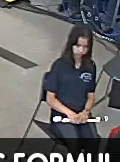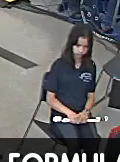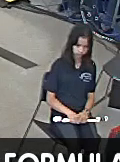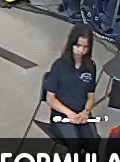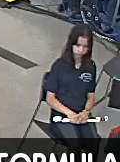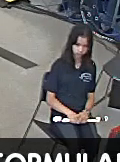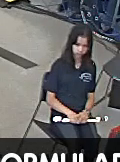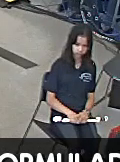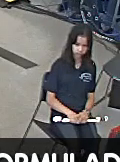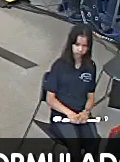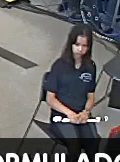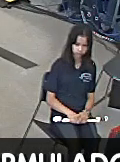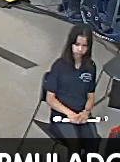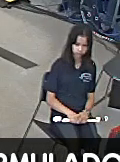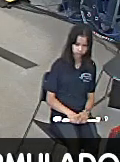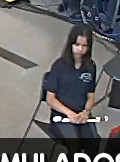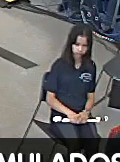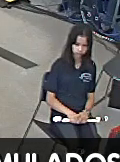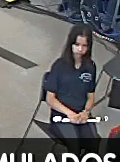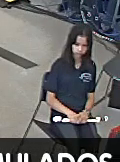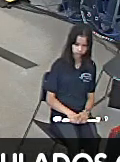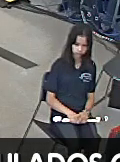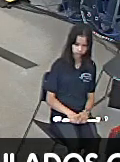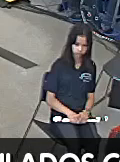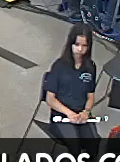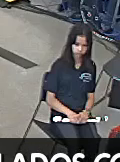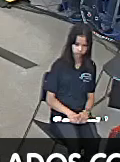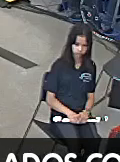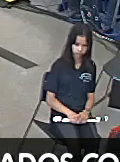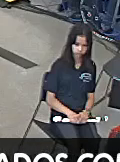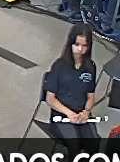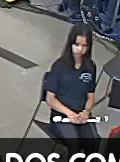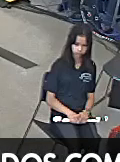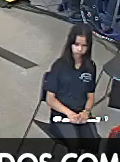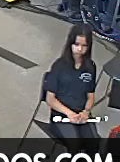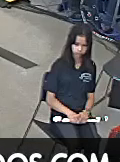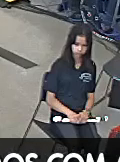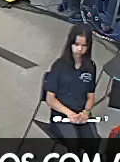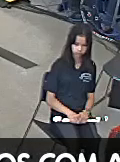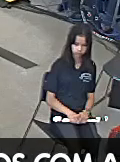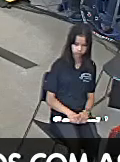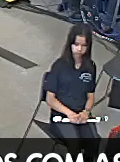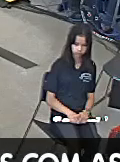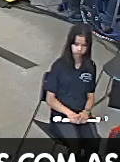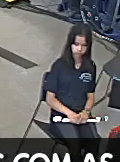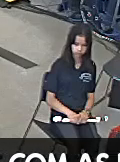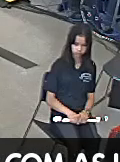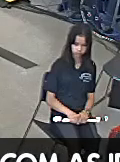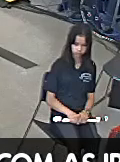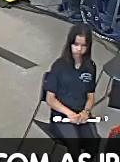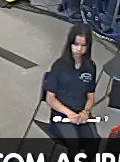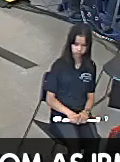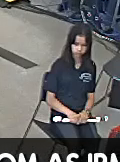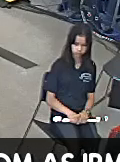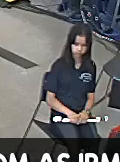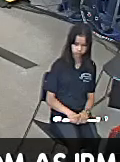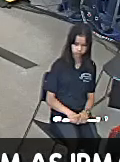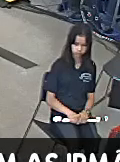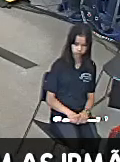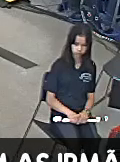Saúdo, em primeiro lugar, o nosso deputado Betão, né, pela iniciativa dessa